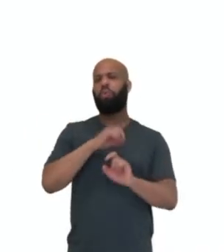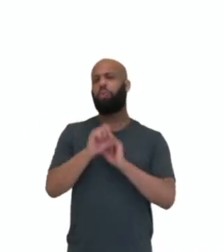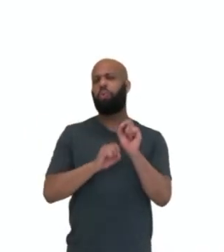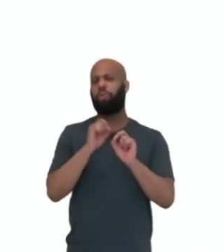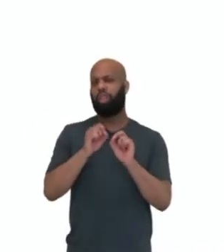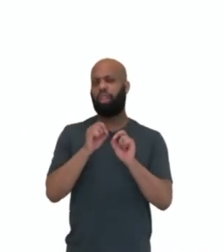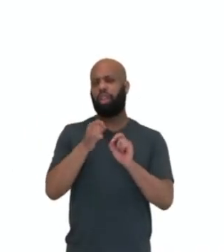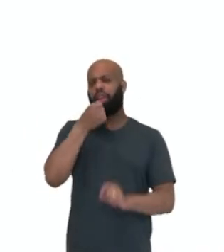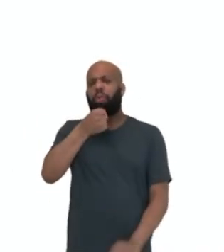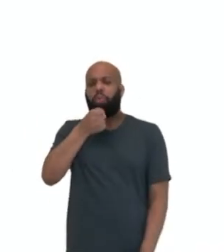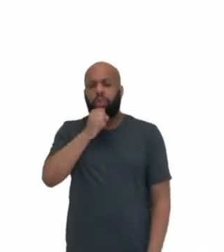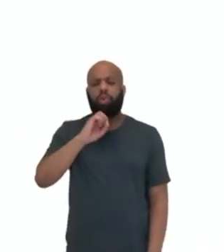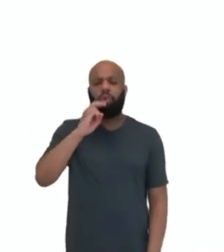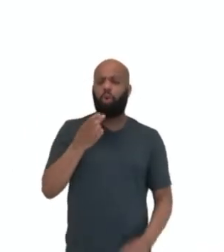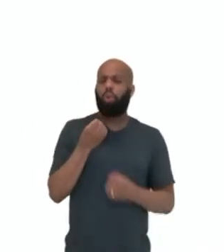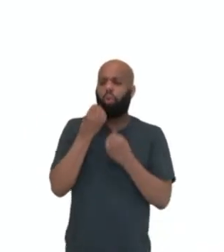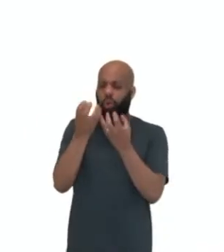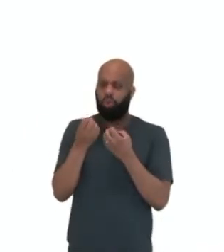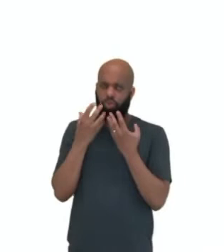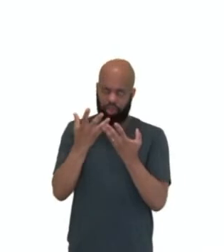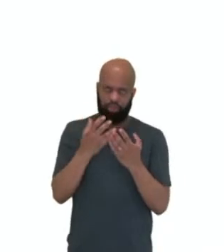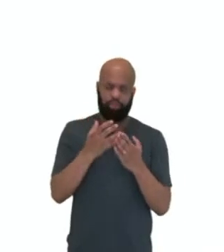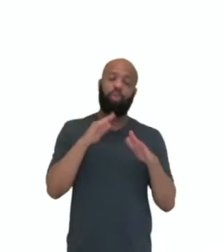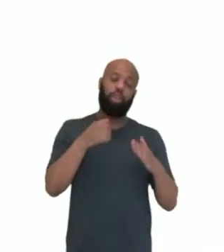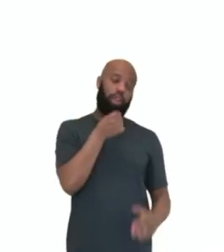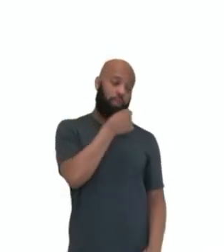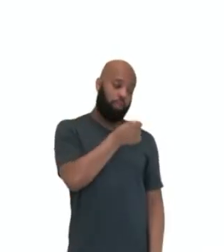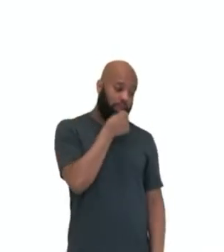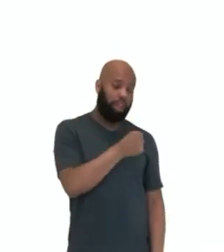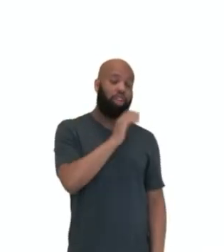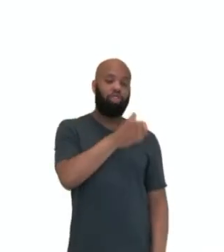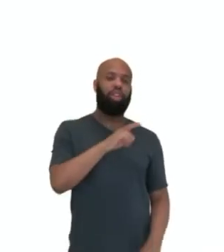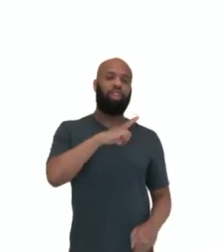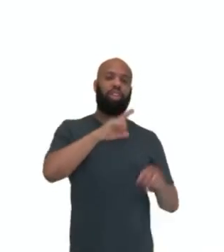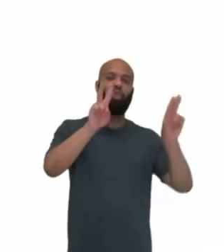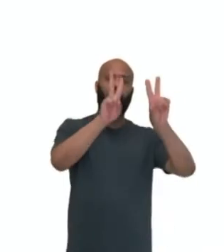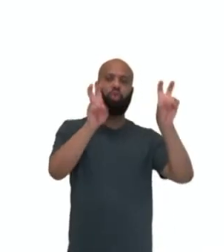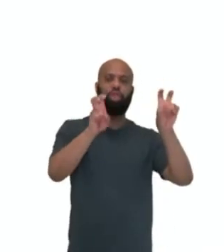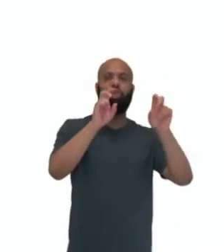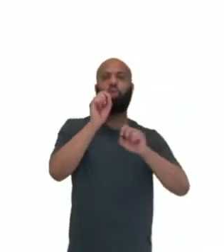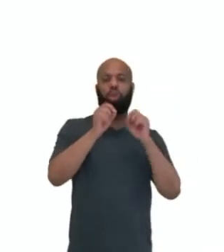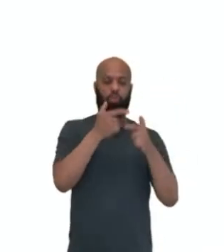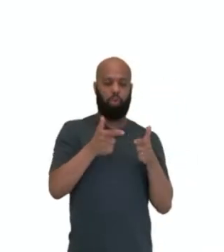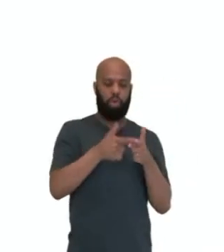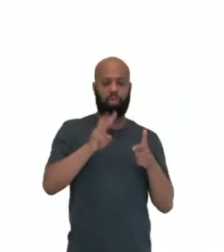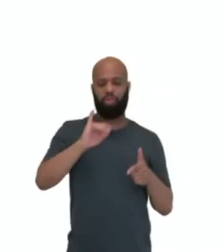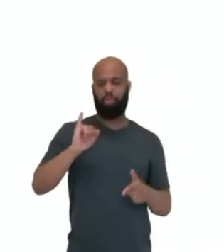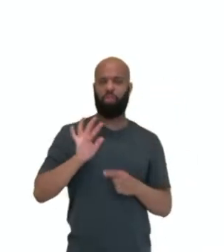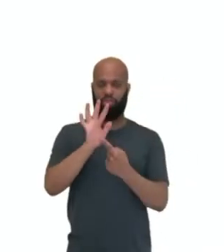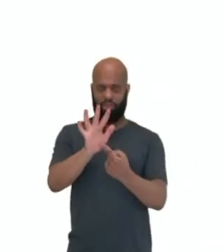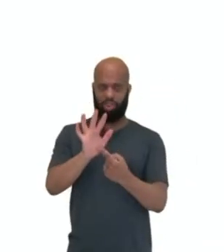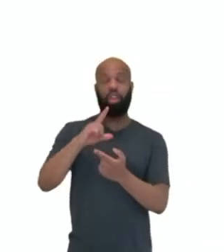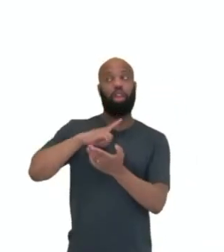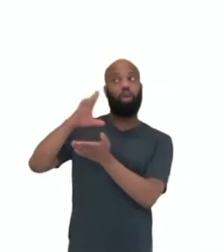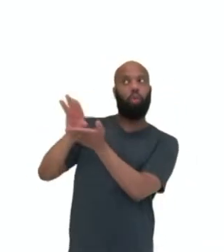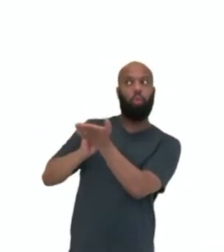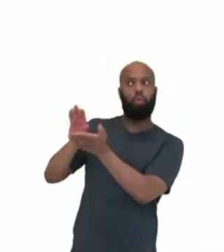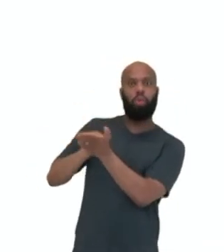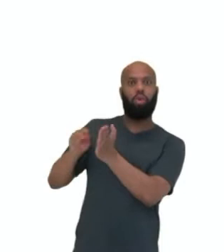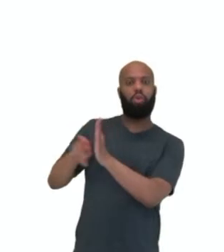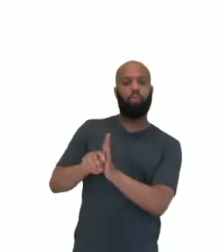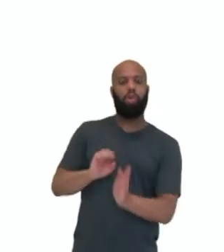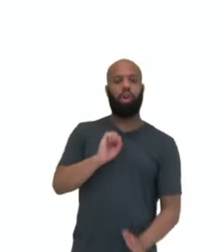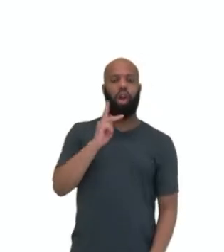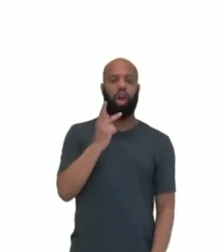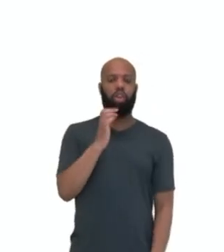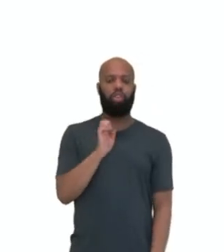notícia? Sim. A reportagem já apresenta no título a problematização de um fato. Ó. Inspirado em Shakespeare, o